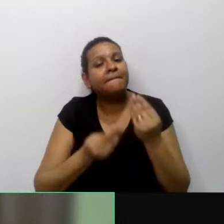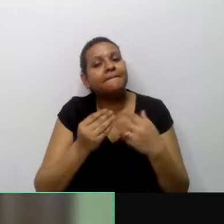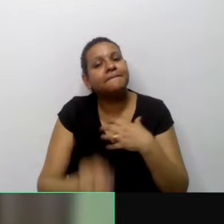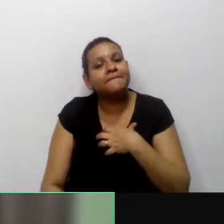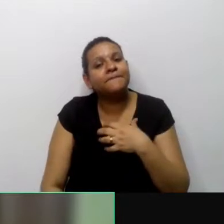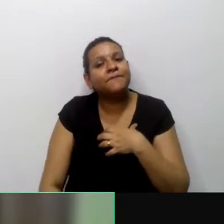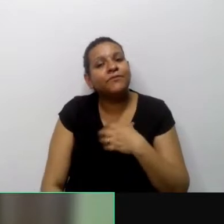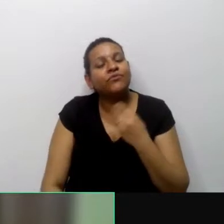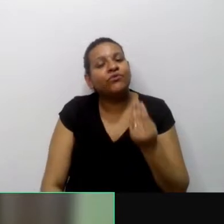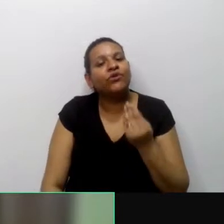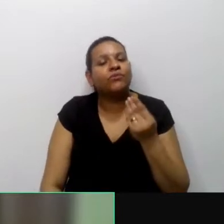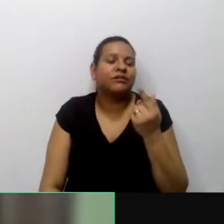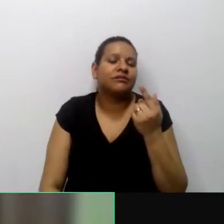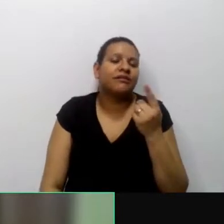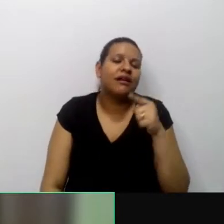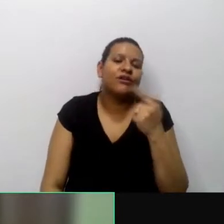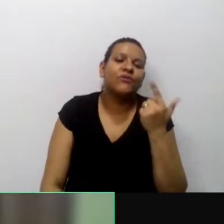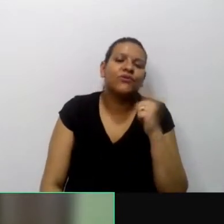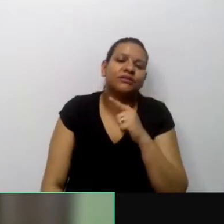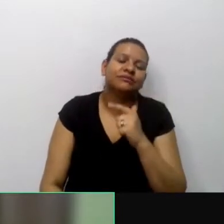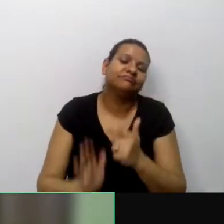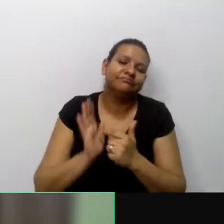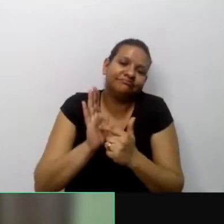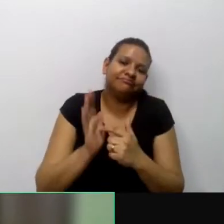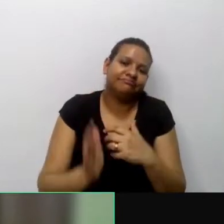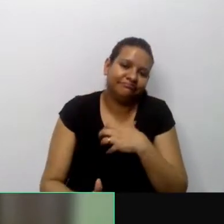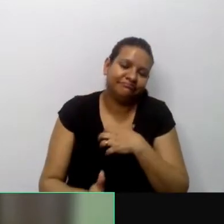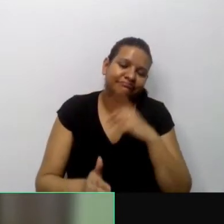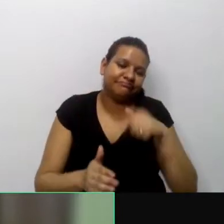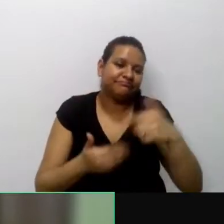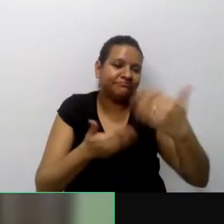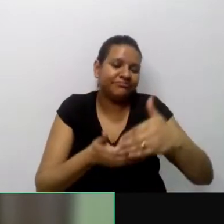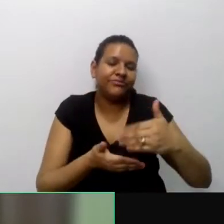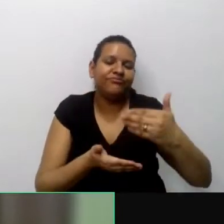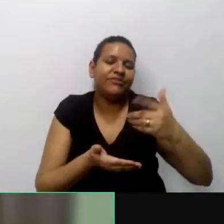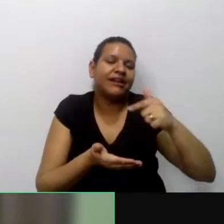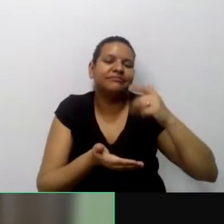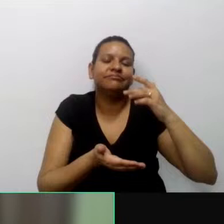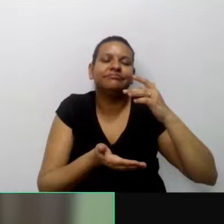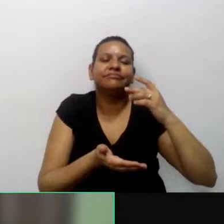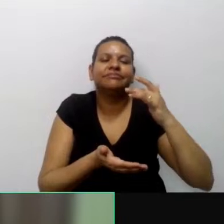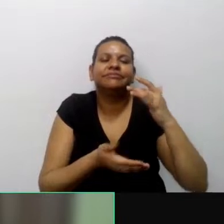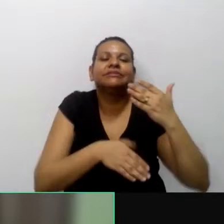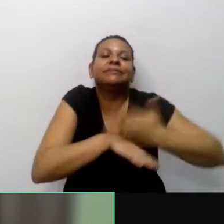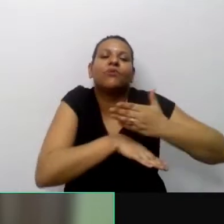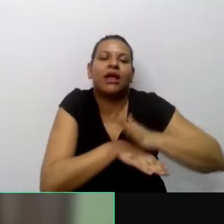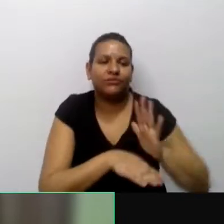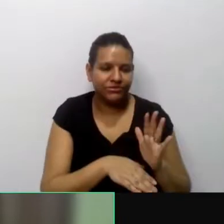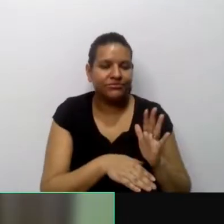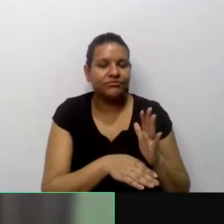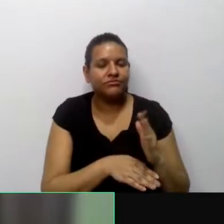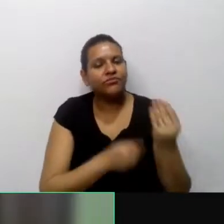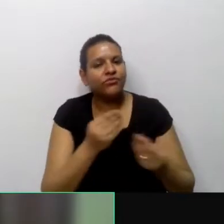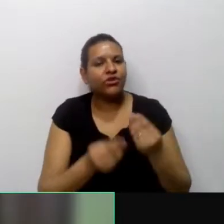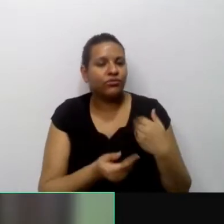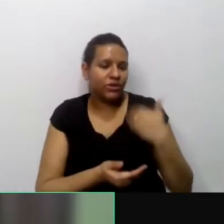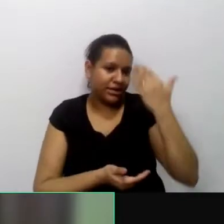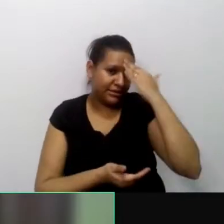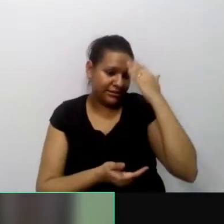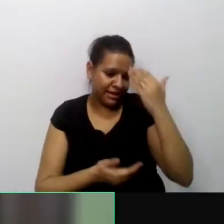para esses estudantes um mock test, um simulado, para que possa preparar os estudantes para eles entenderem o formato dessa